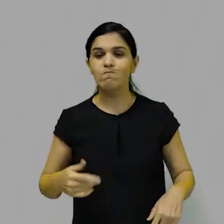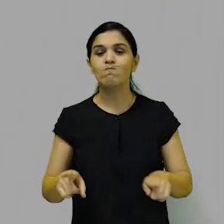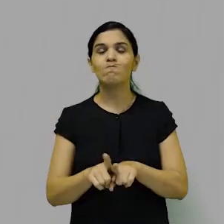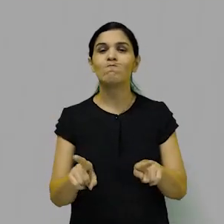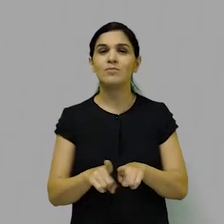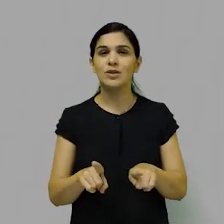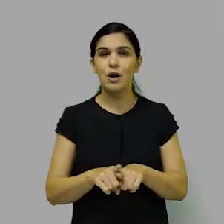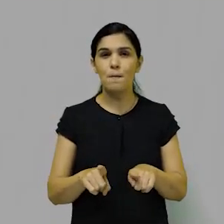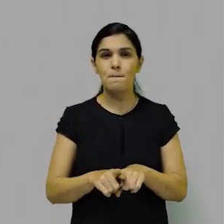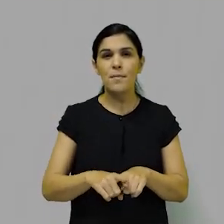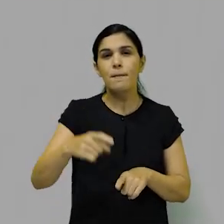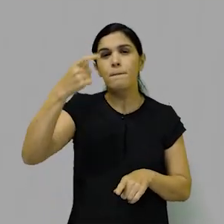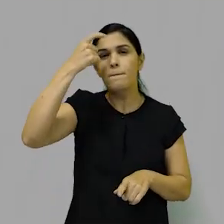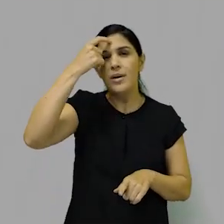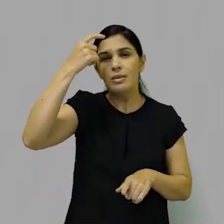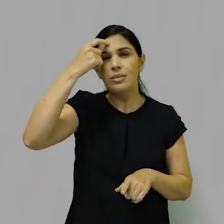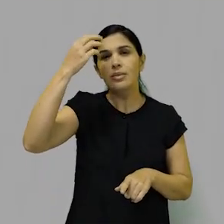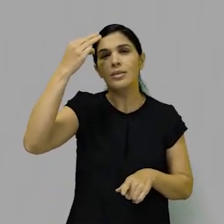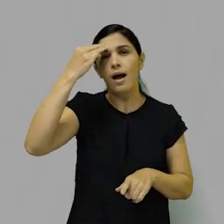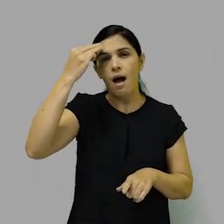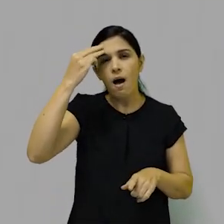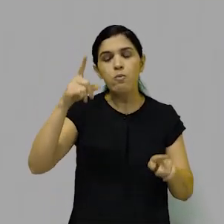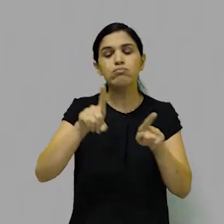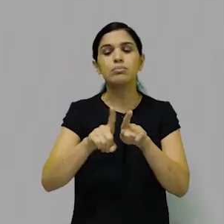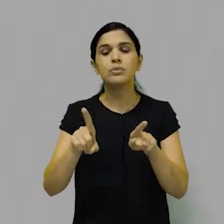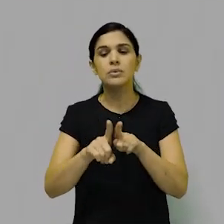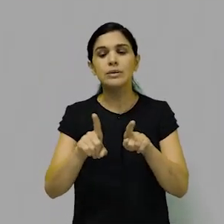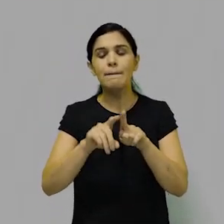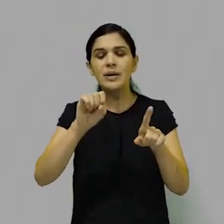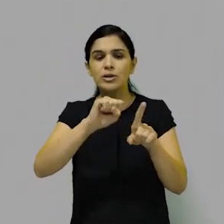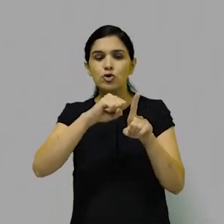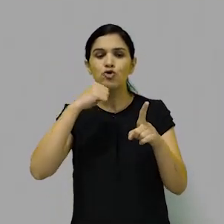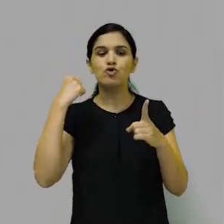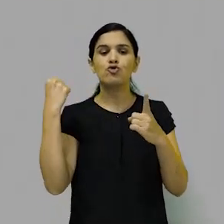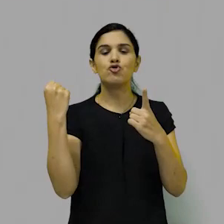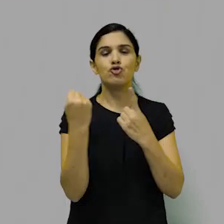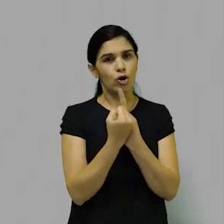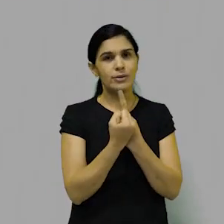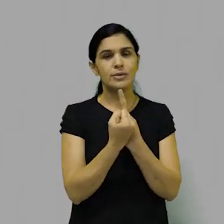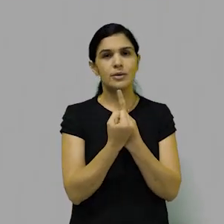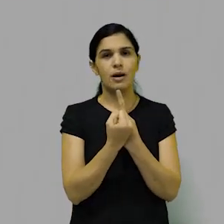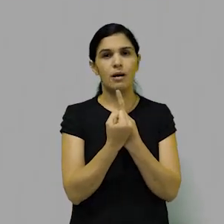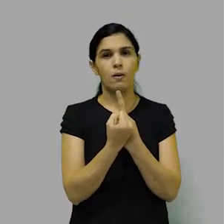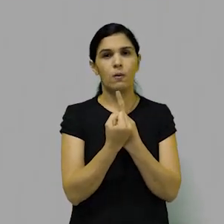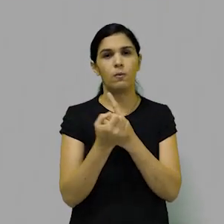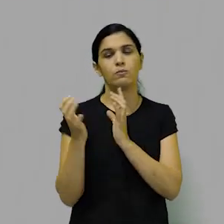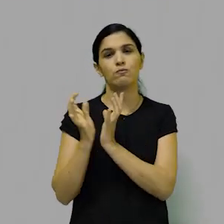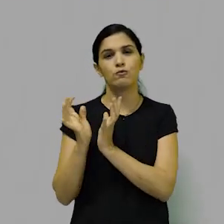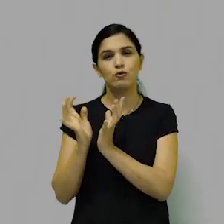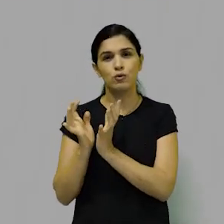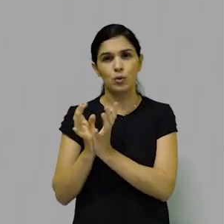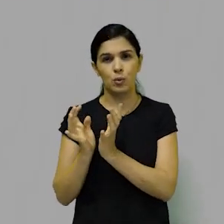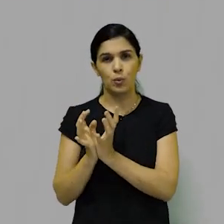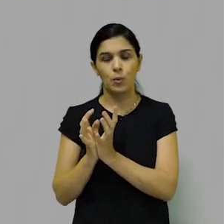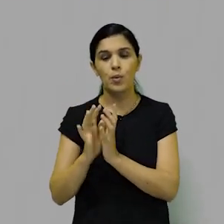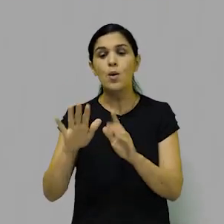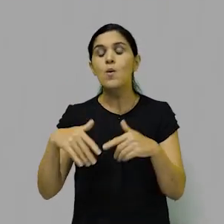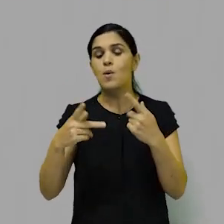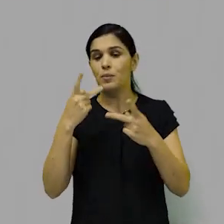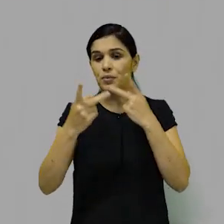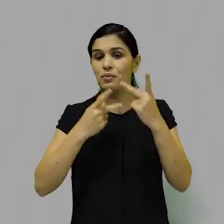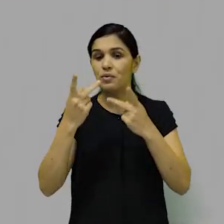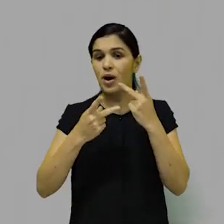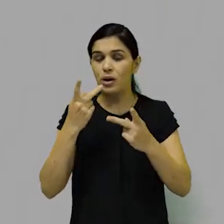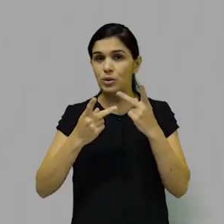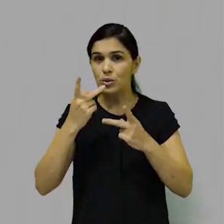físico. Envolve o quê? O mental, o social e o socializar. E quando eu falei de distúrbios alimentares, eu disse para vocês